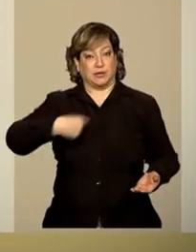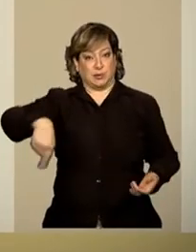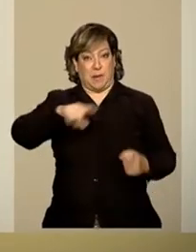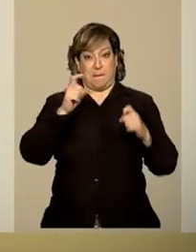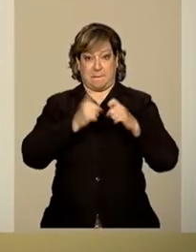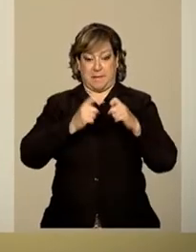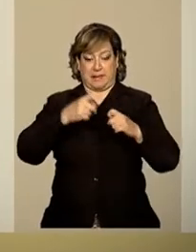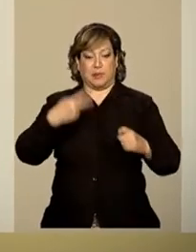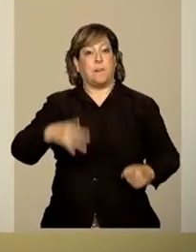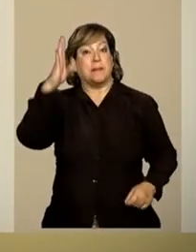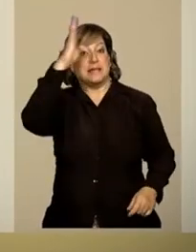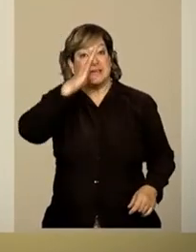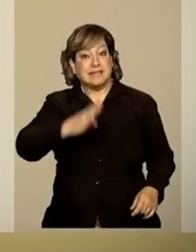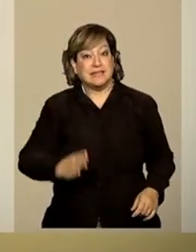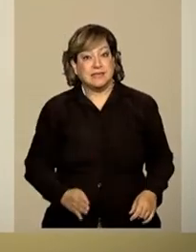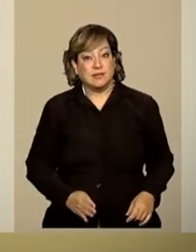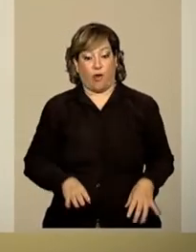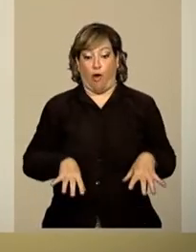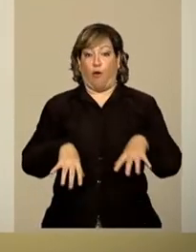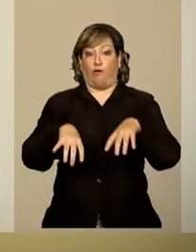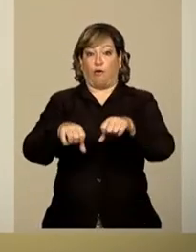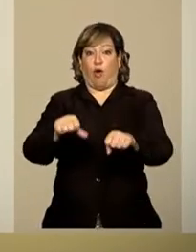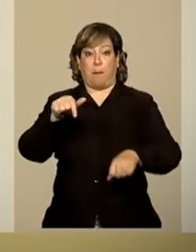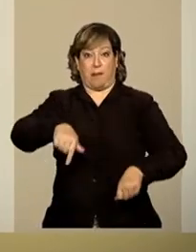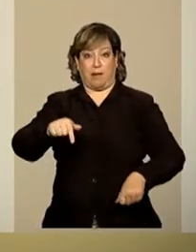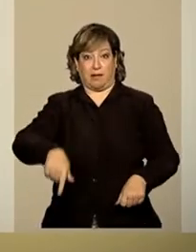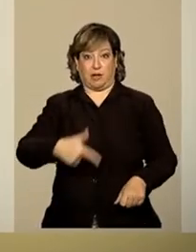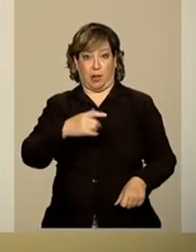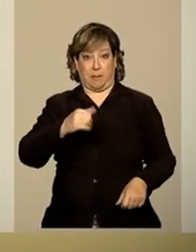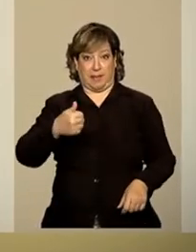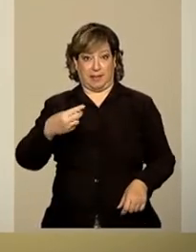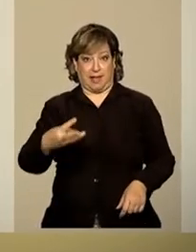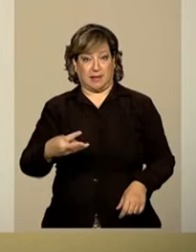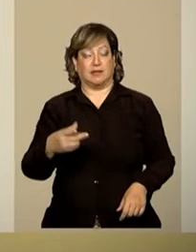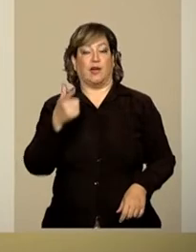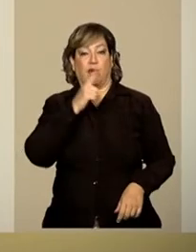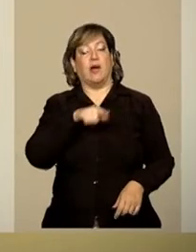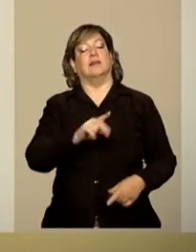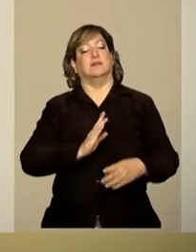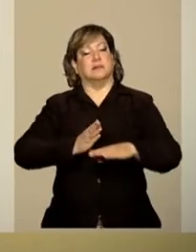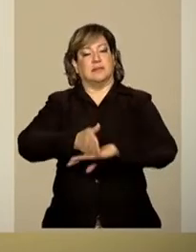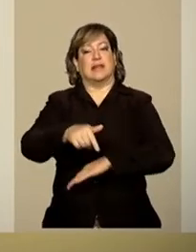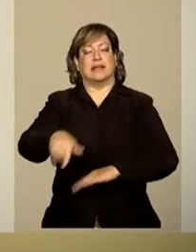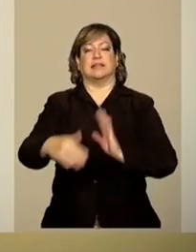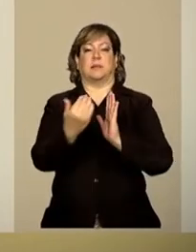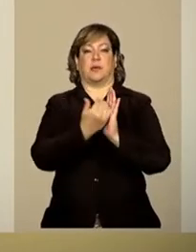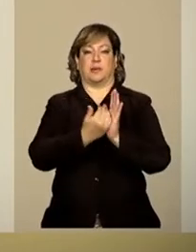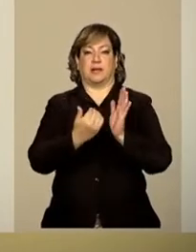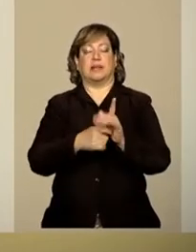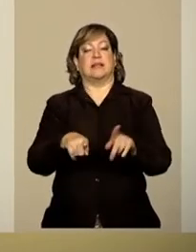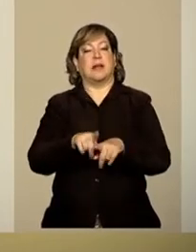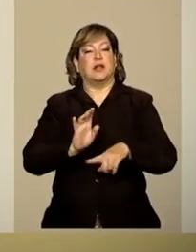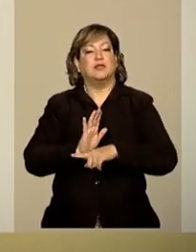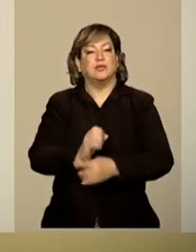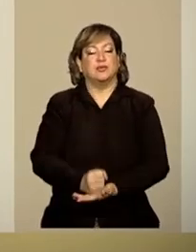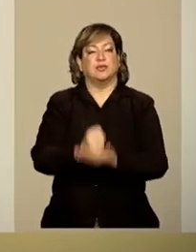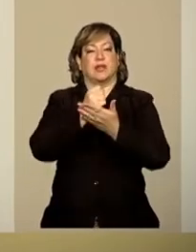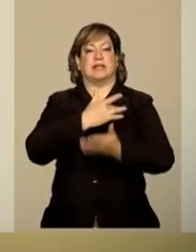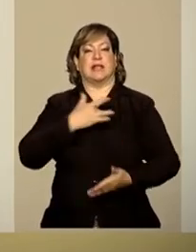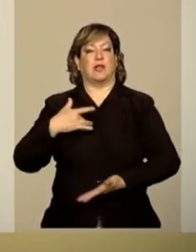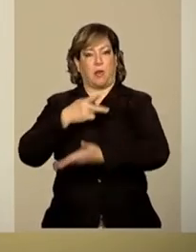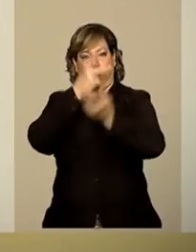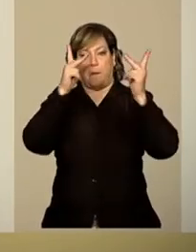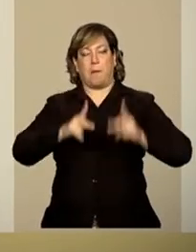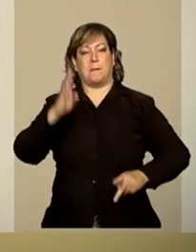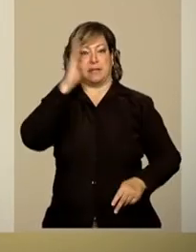aos médicos brasileiros que se formam neste final de ano de participar deste programa e contribuir para a saúde